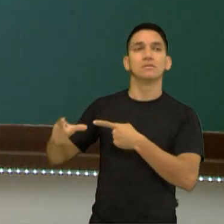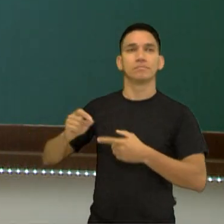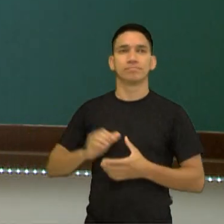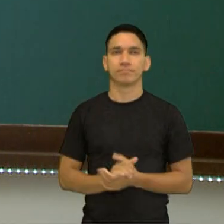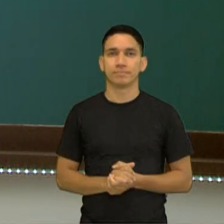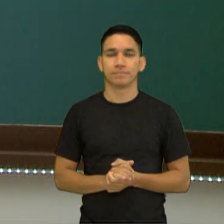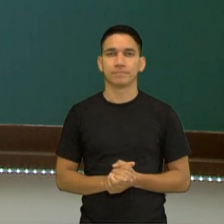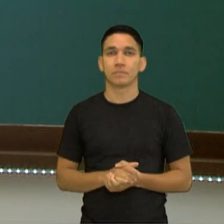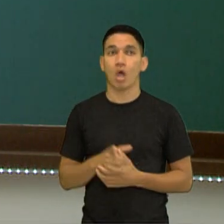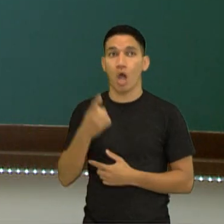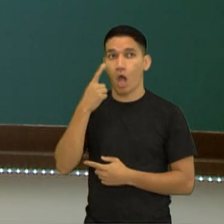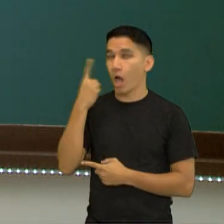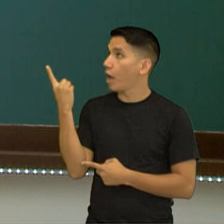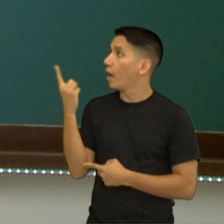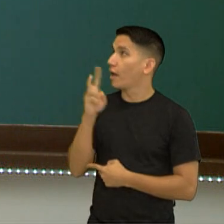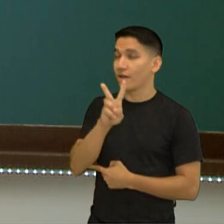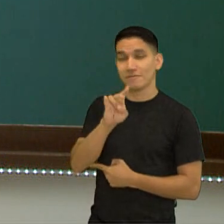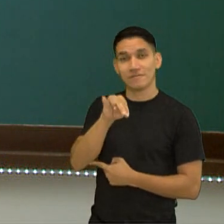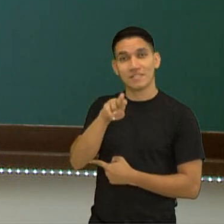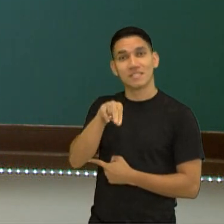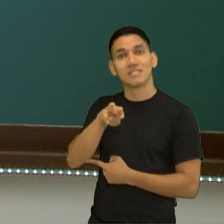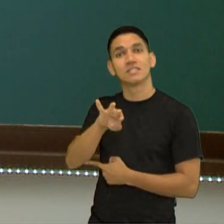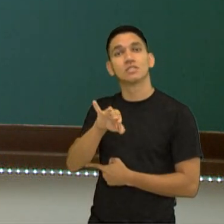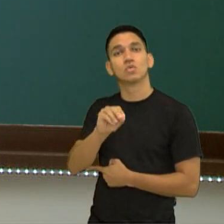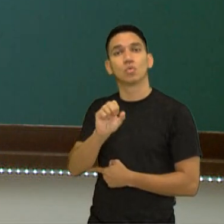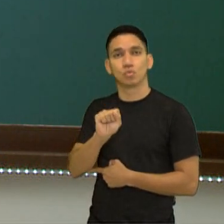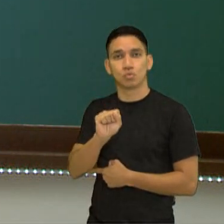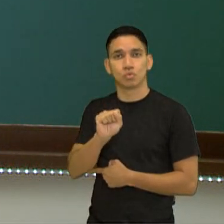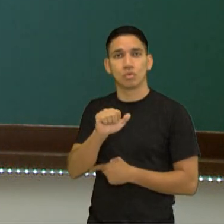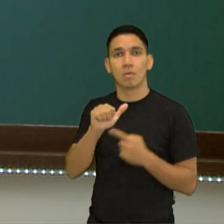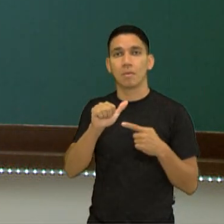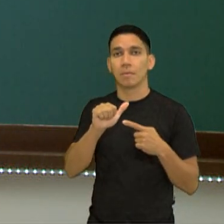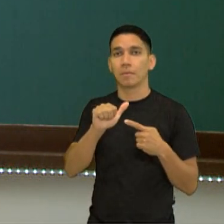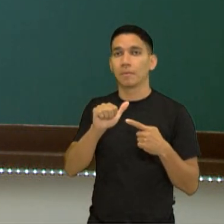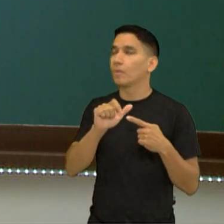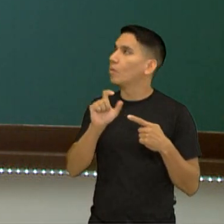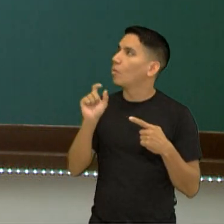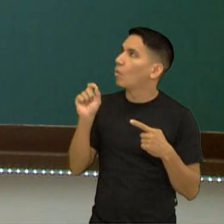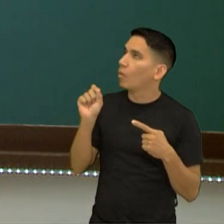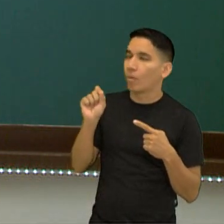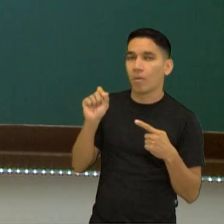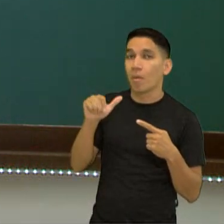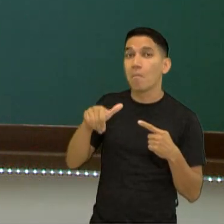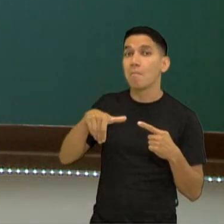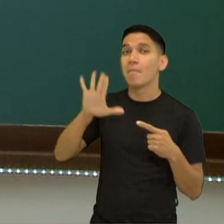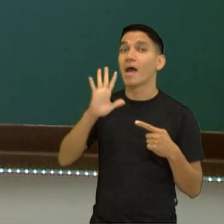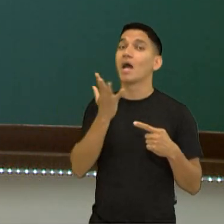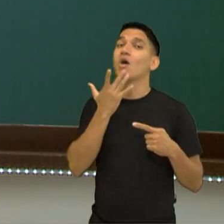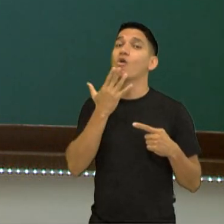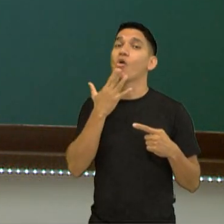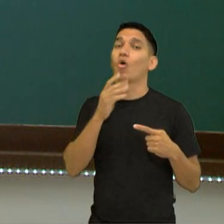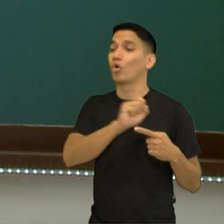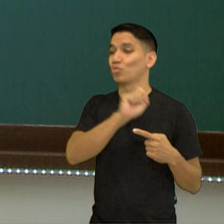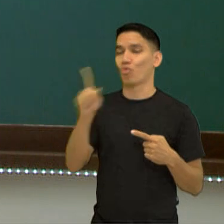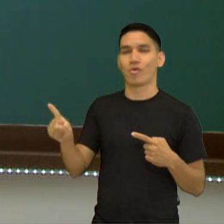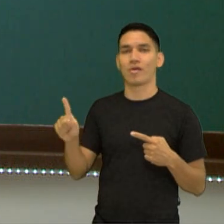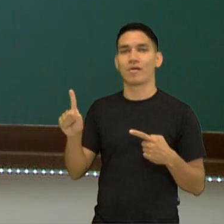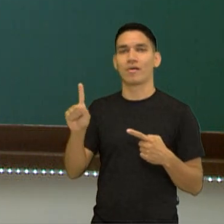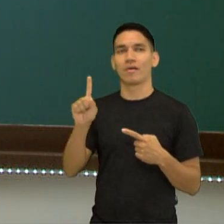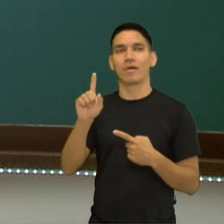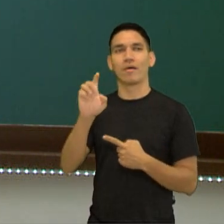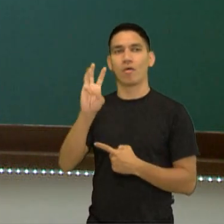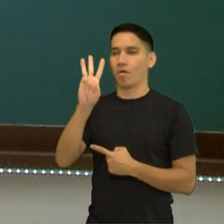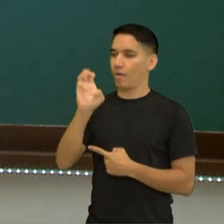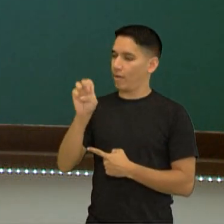só. Vinícius is more colorful than Wenlock. Vinícius é mais colorido que o